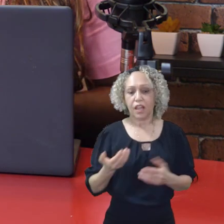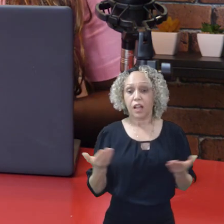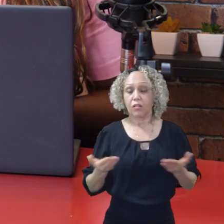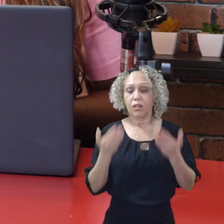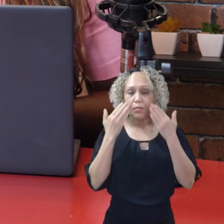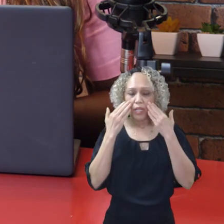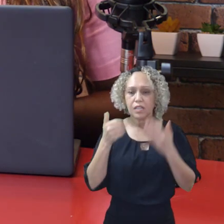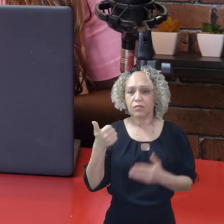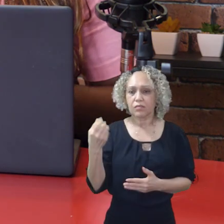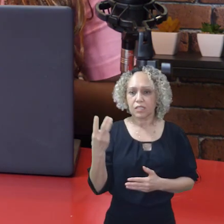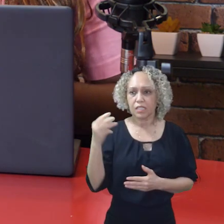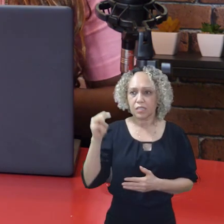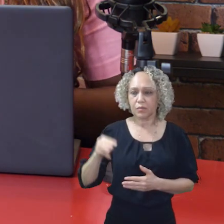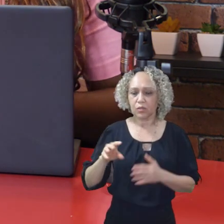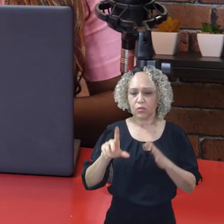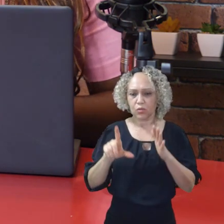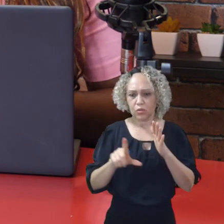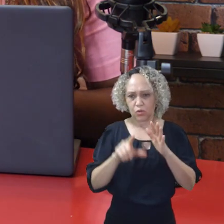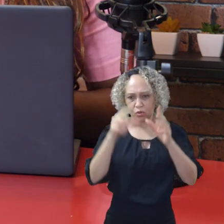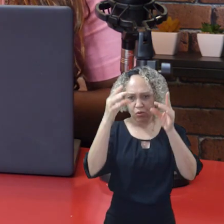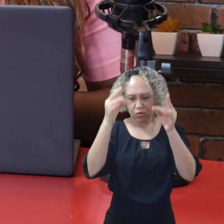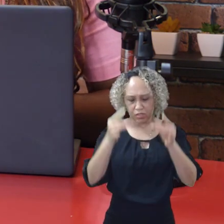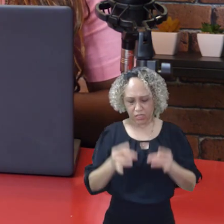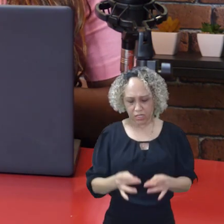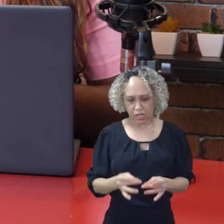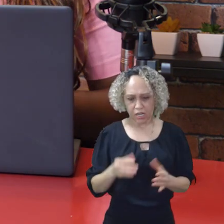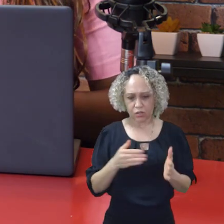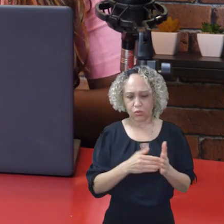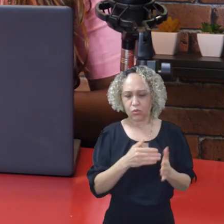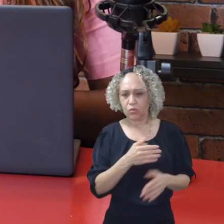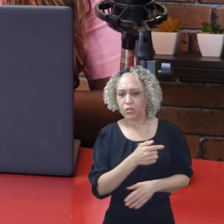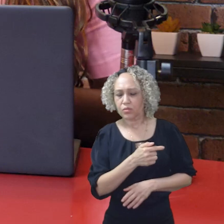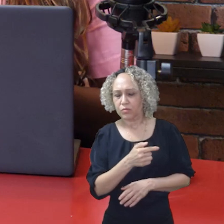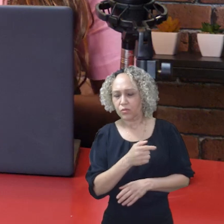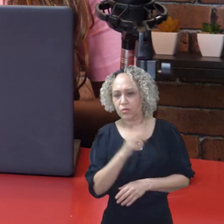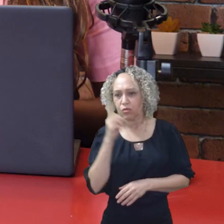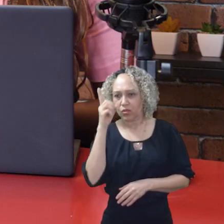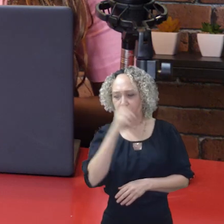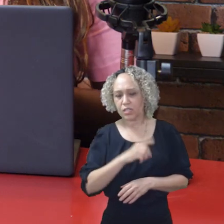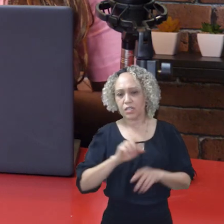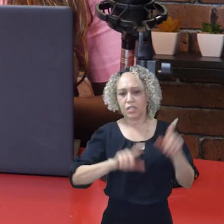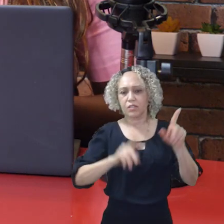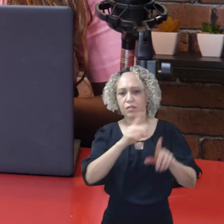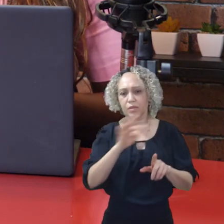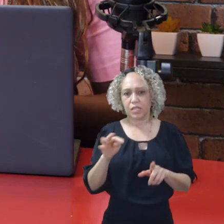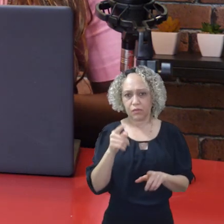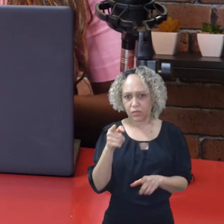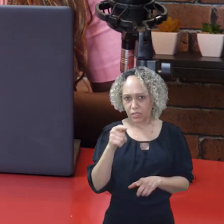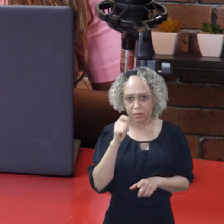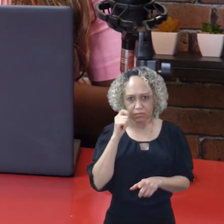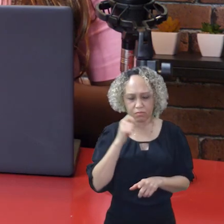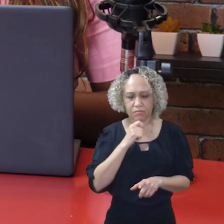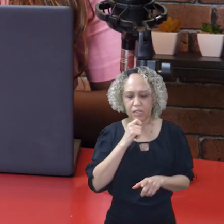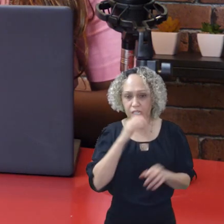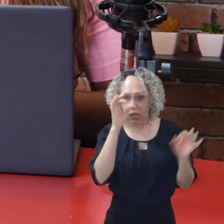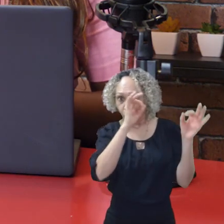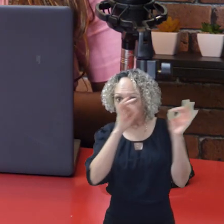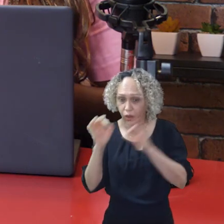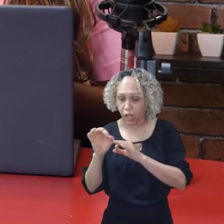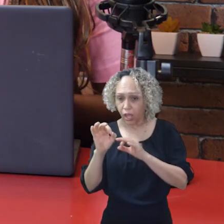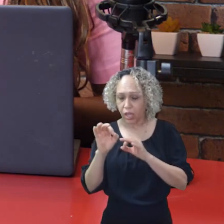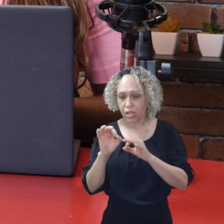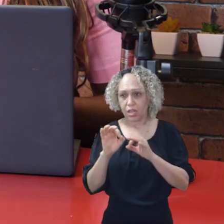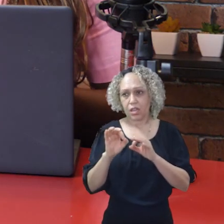um 13 Minutos, com os destaques dos últimos dias na TV PT. E se você ainda não segue o 13 Minutos no seu